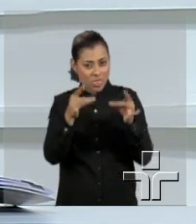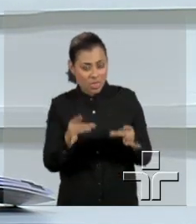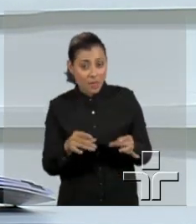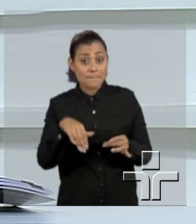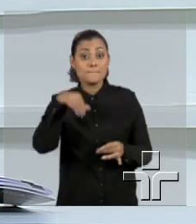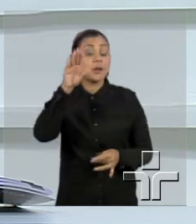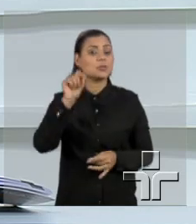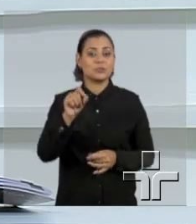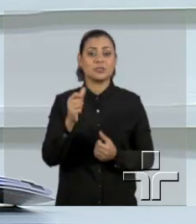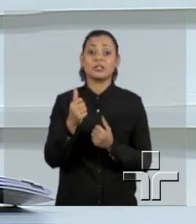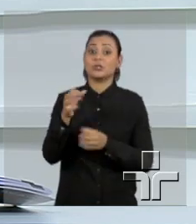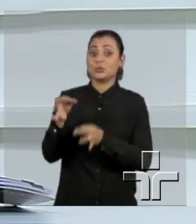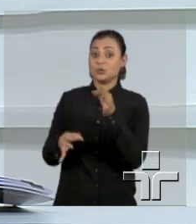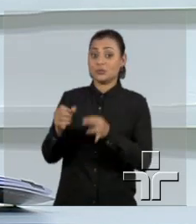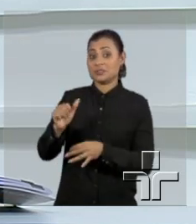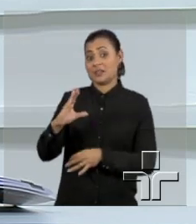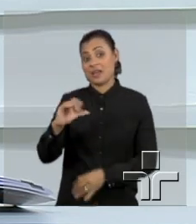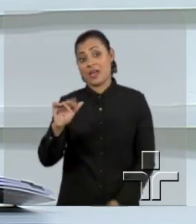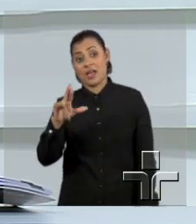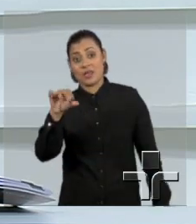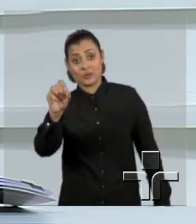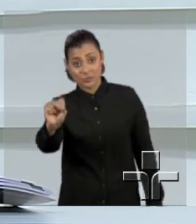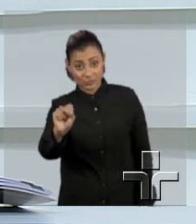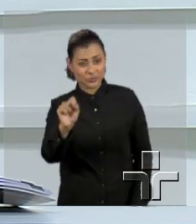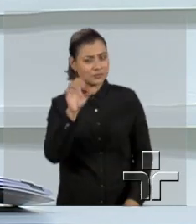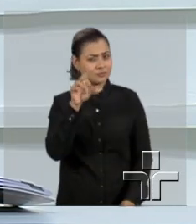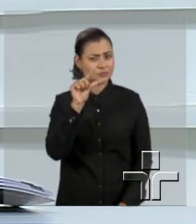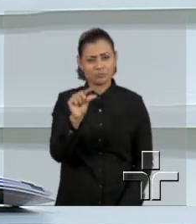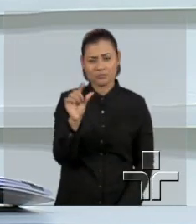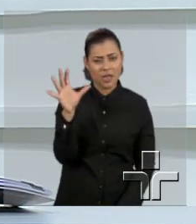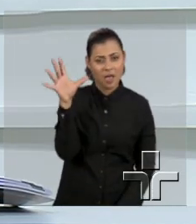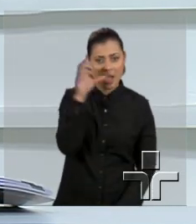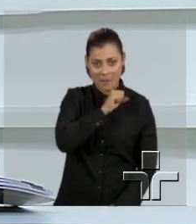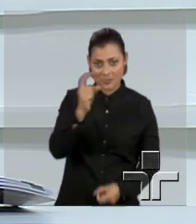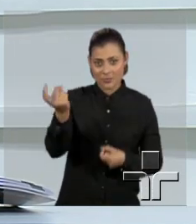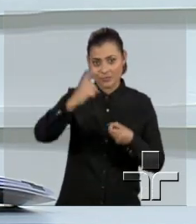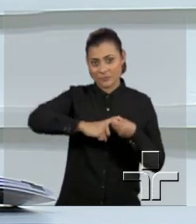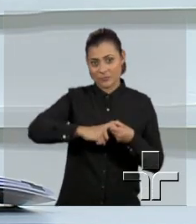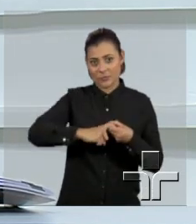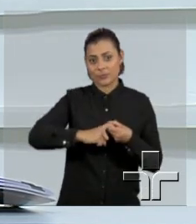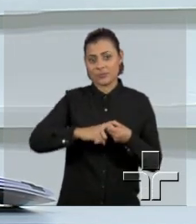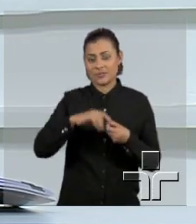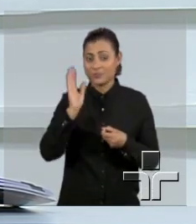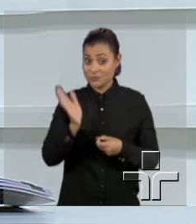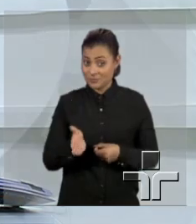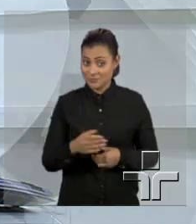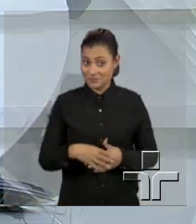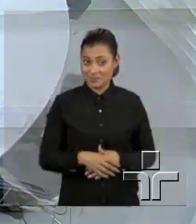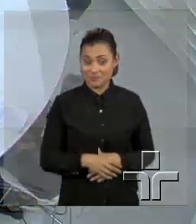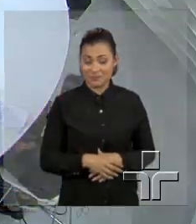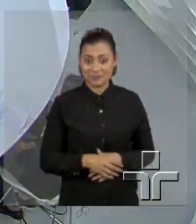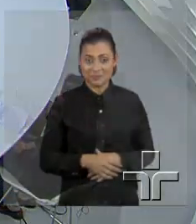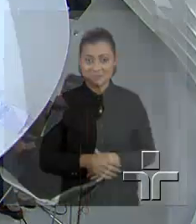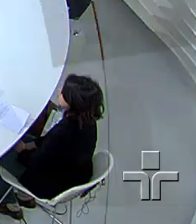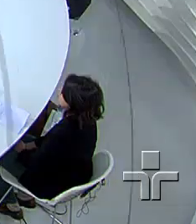jurista Carlos Aires Brito. Só um minutinho, retornamos já já.